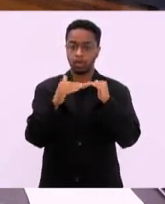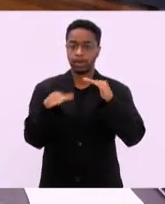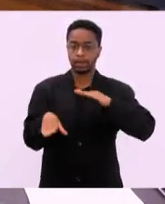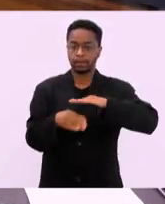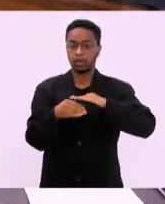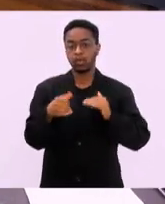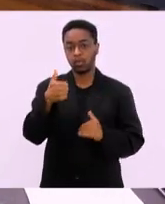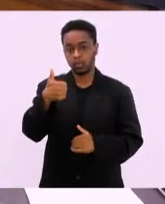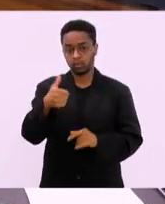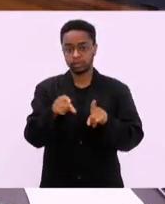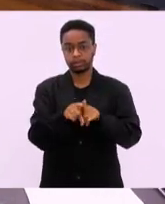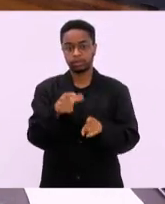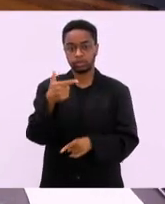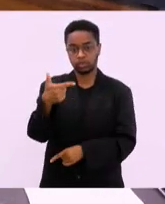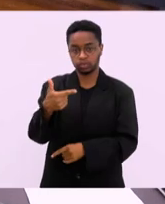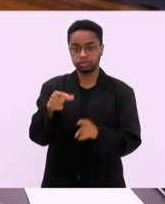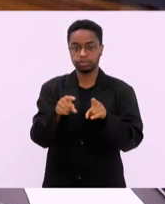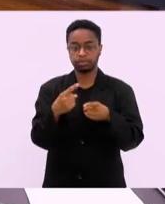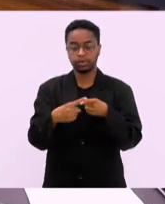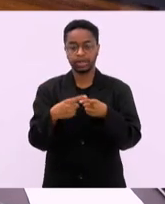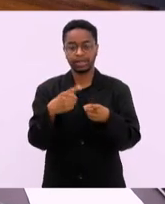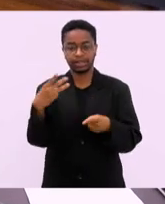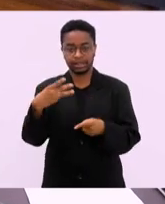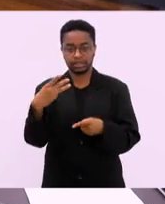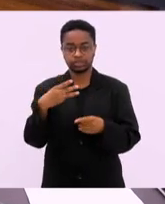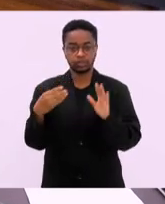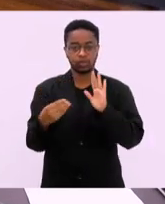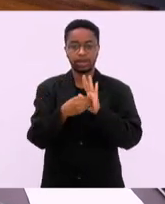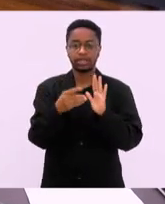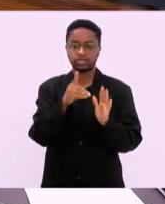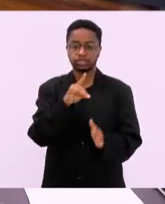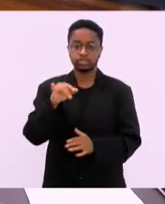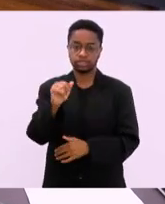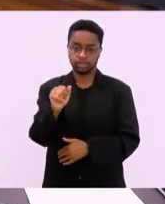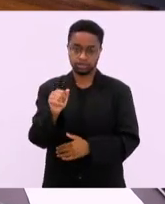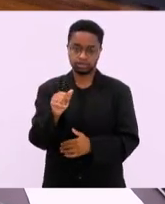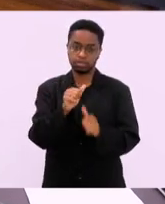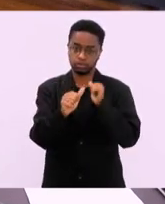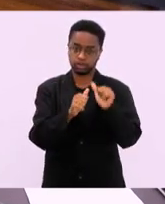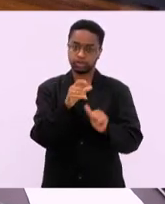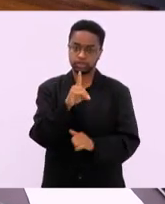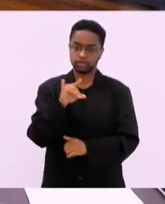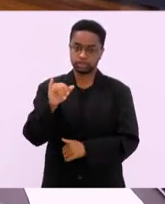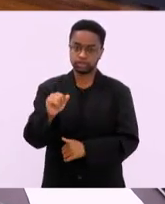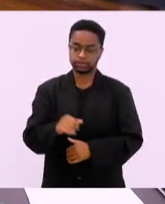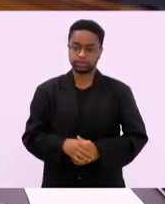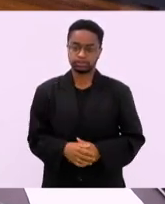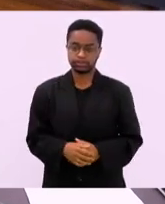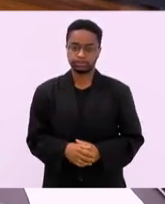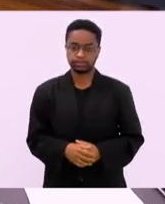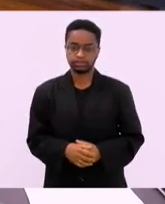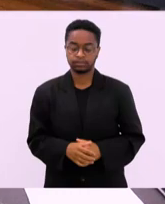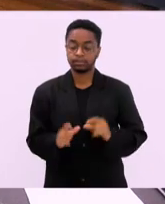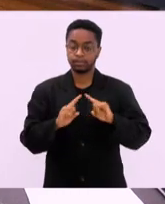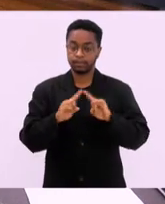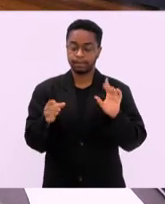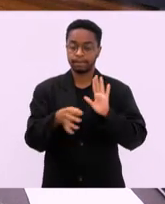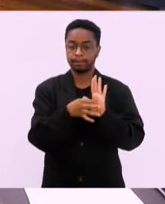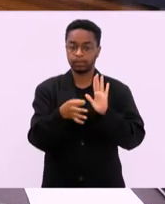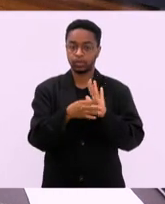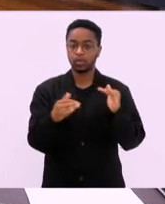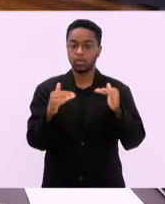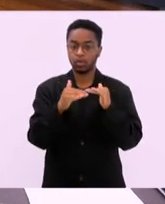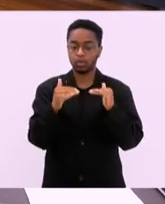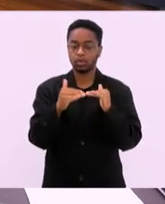Porque a 3 fala em data específica. Né? A 3 tira, mexe na data. Mas o parecer é favorável à emenda 1 e 2